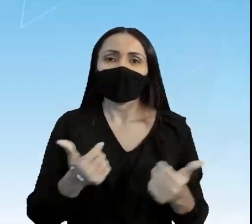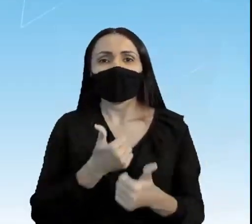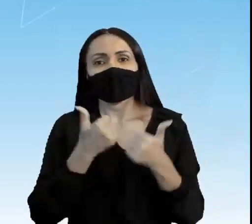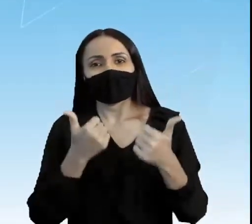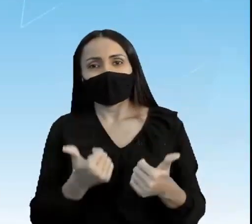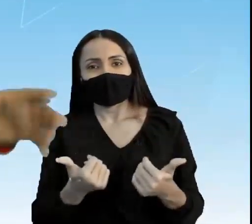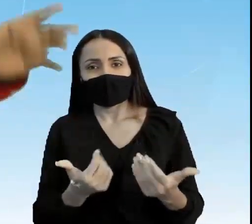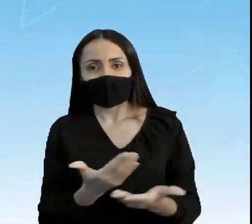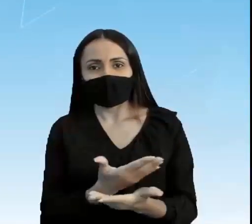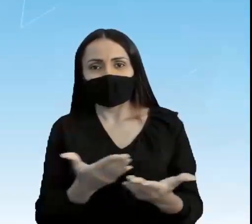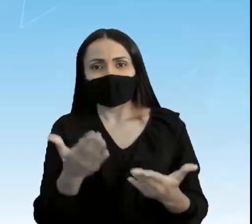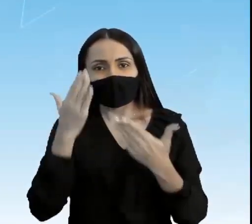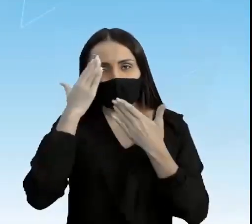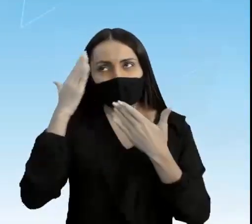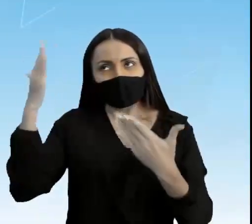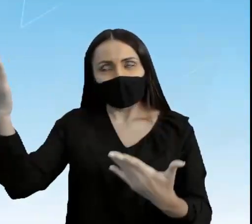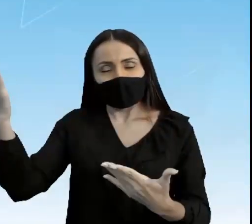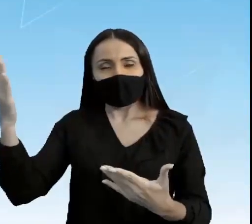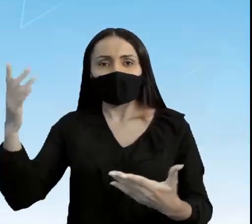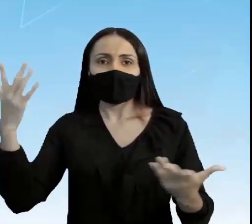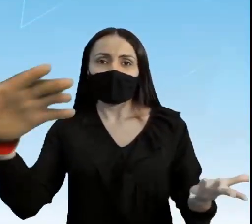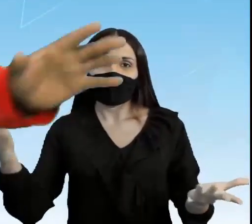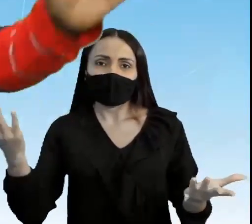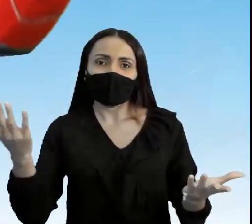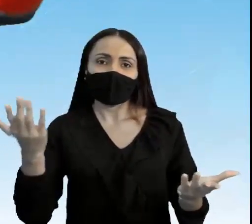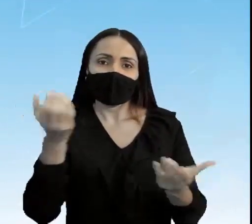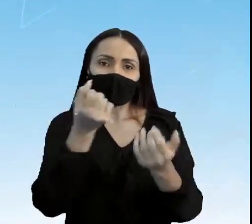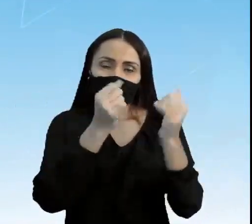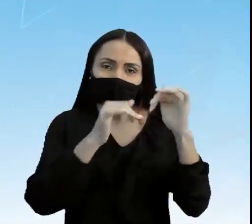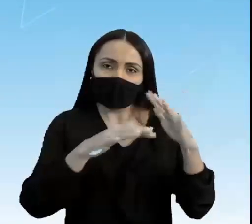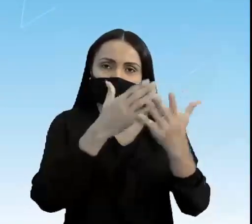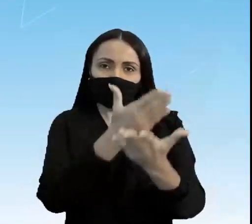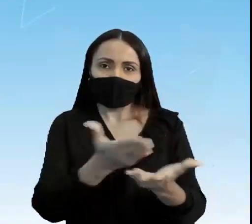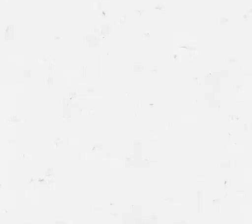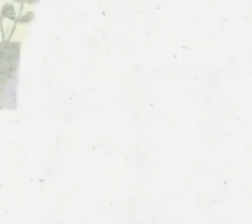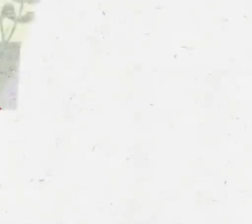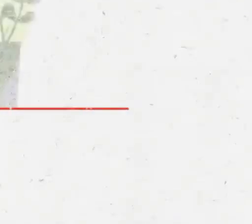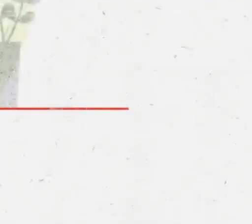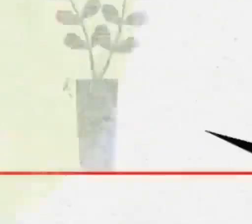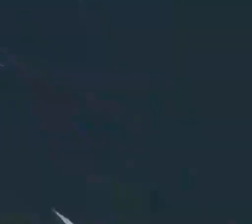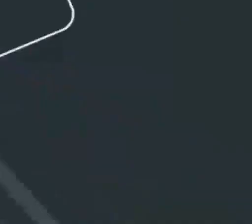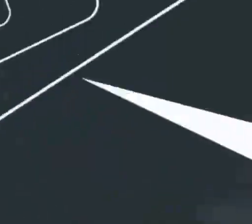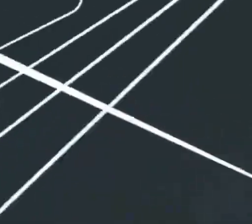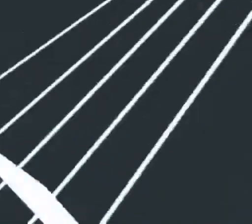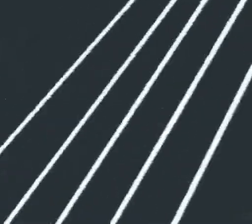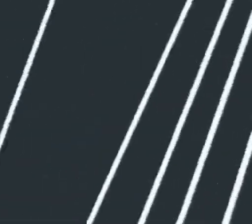aula, se assim Deus permitir. Tchauzinho!